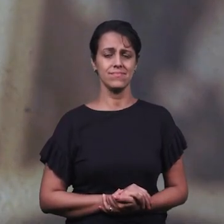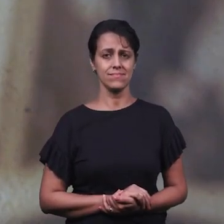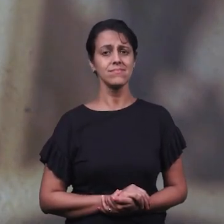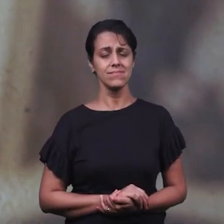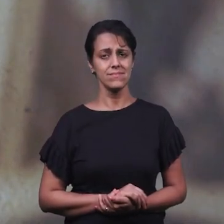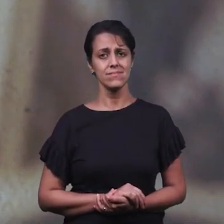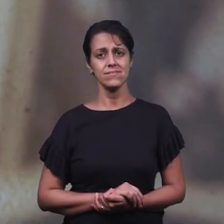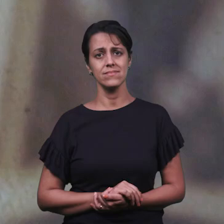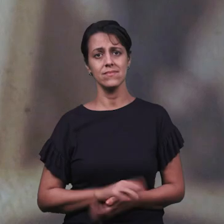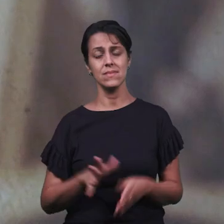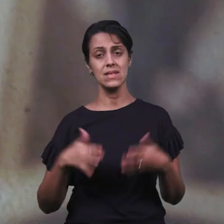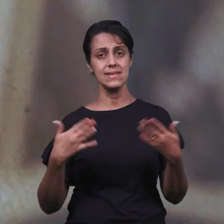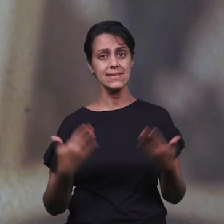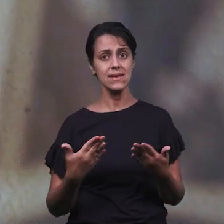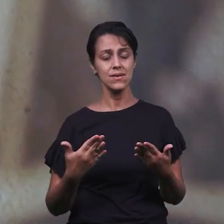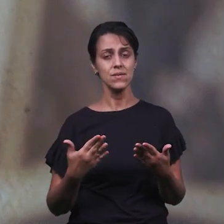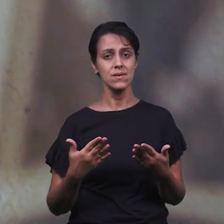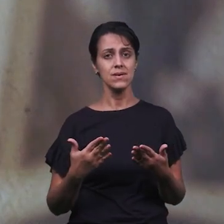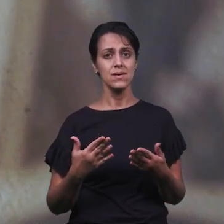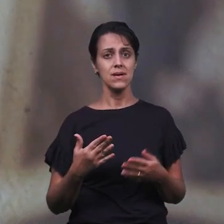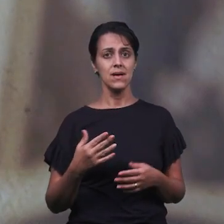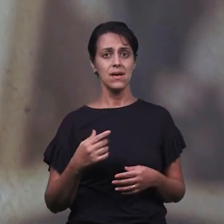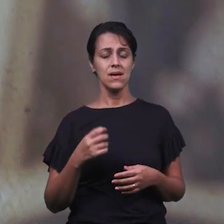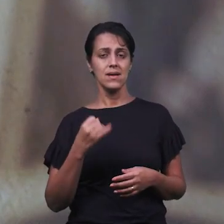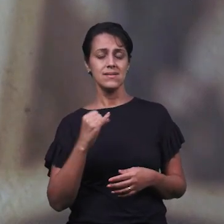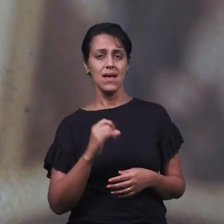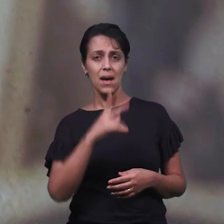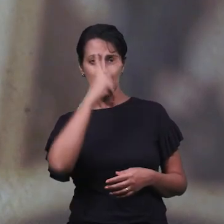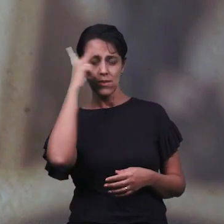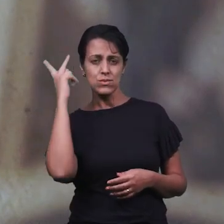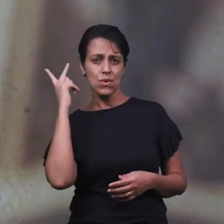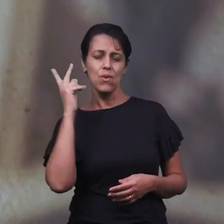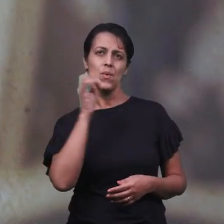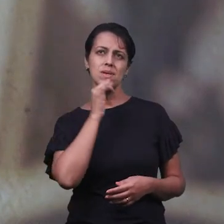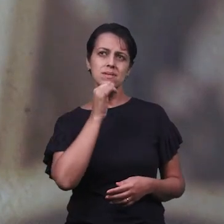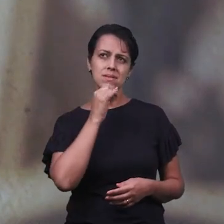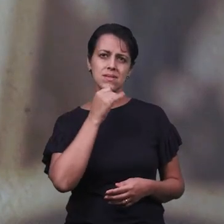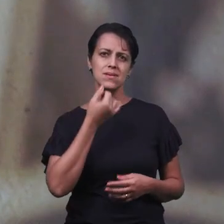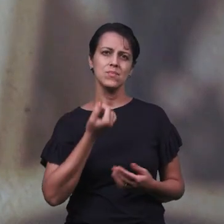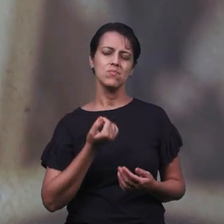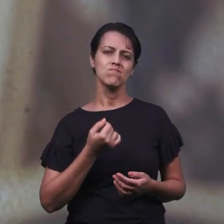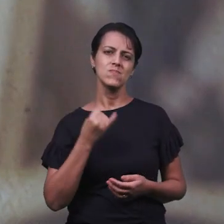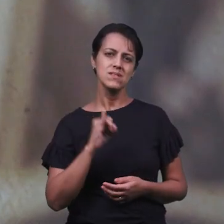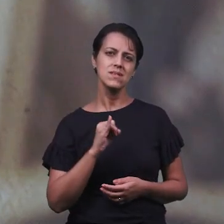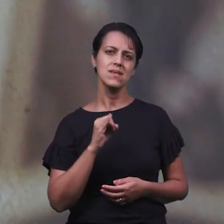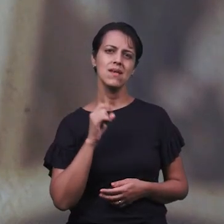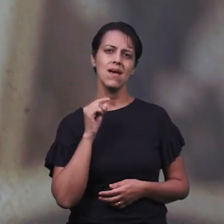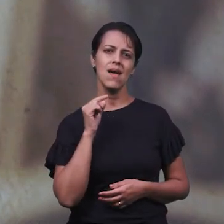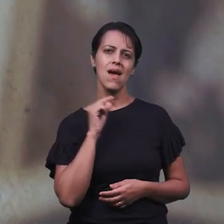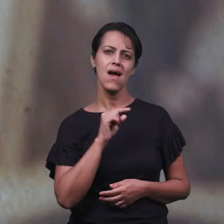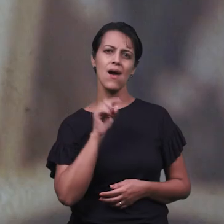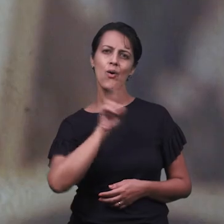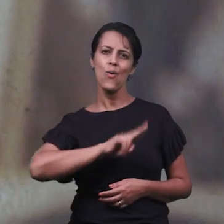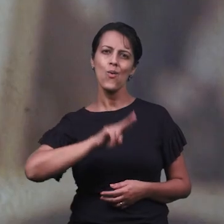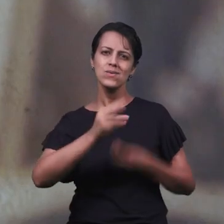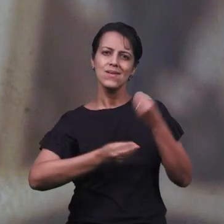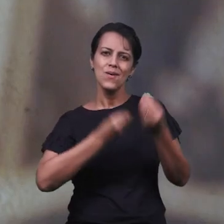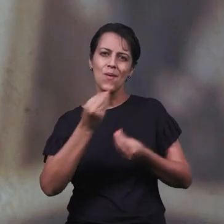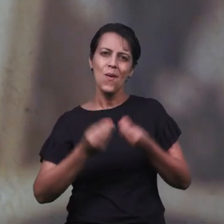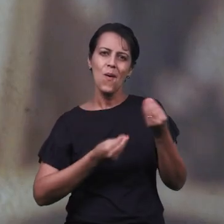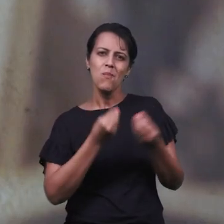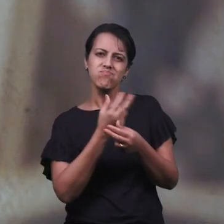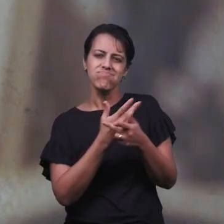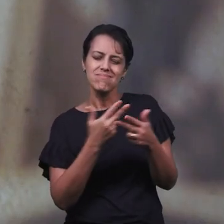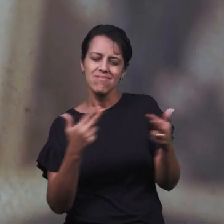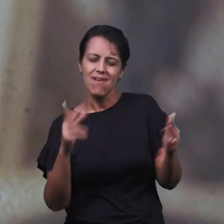importâncias. Quando, na verdade, quando a pessoa ela vai se utilizar, né, ou se ela se utiliza dos métodos adequados